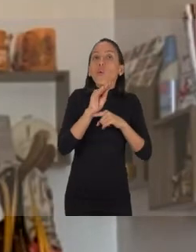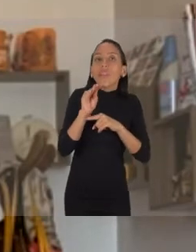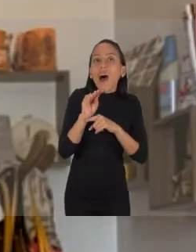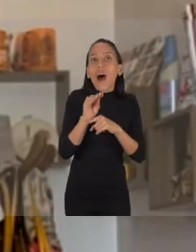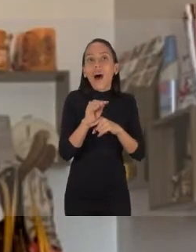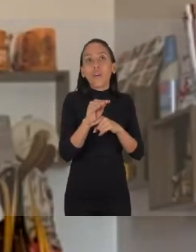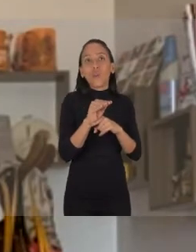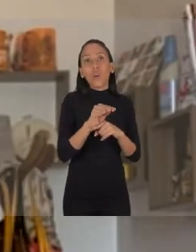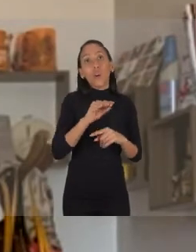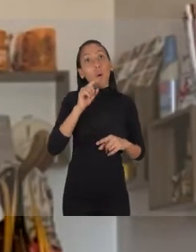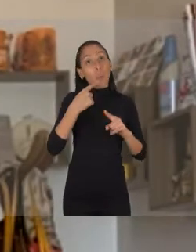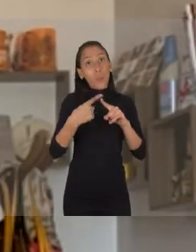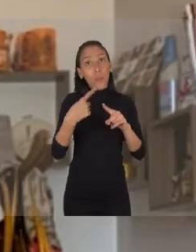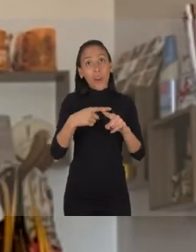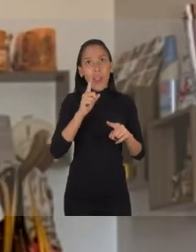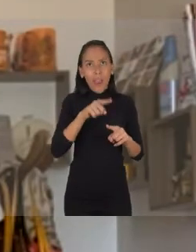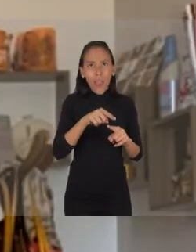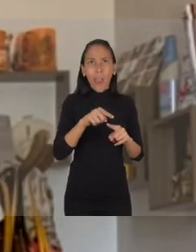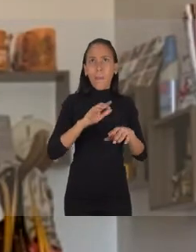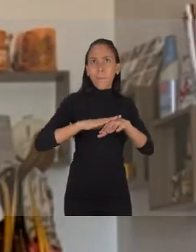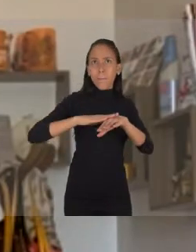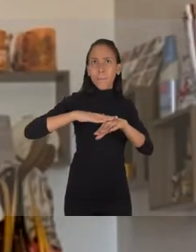tem cuidado intensivo na porta.